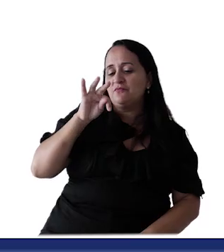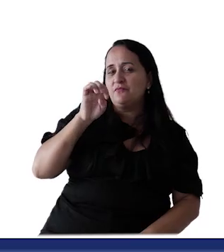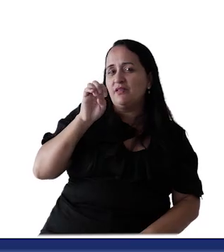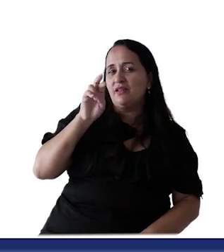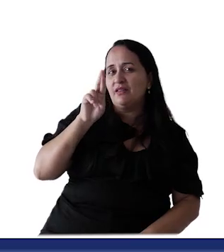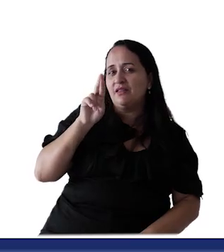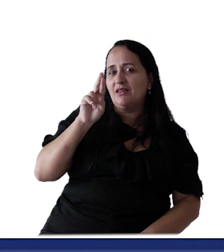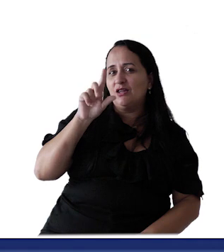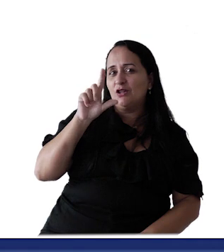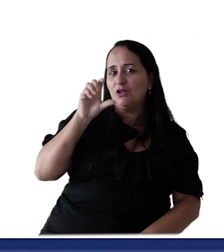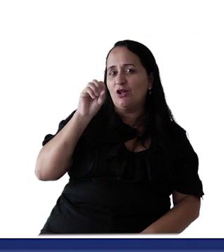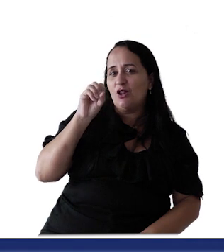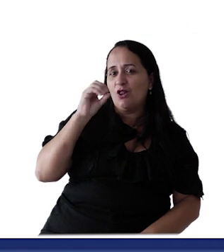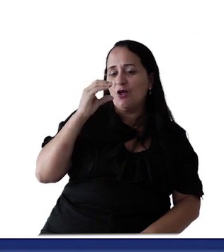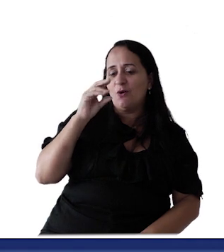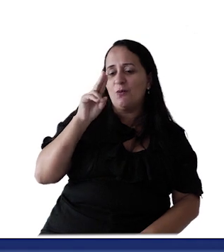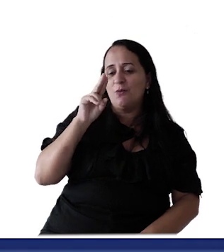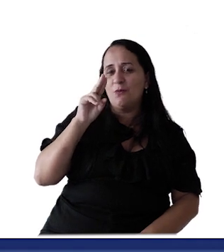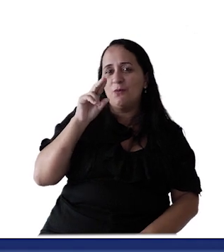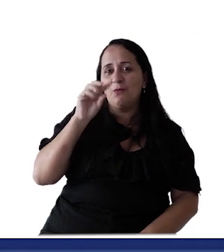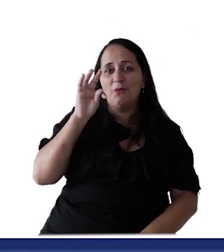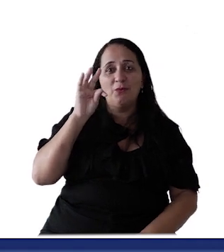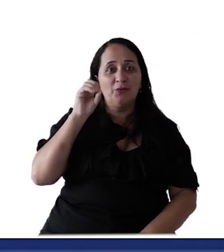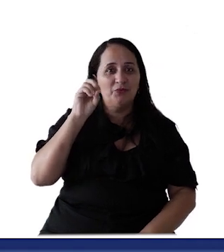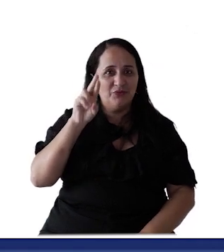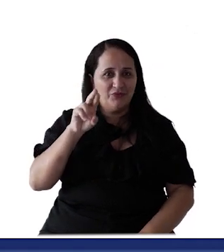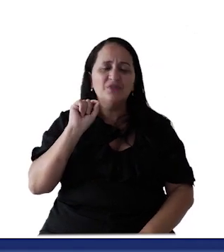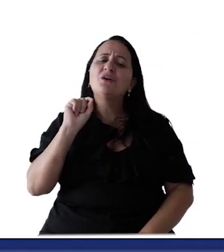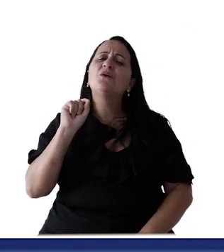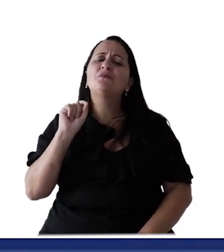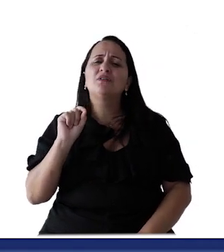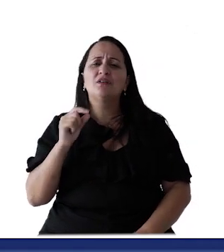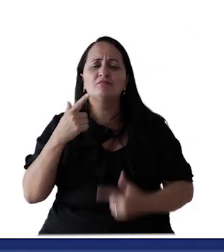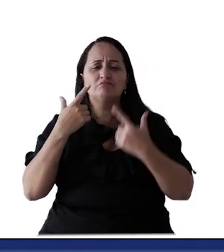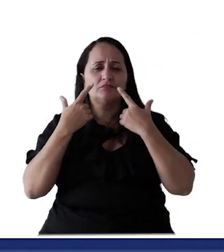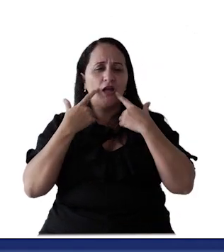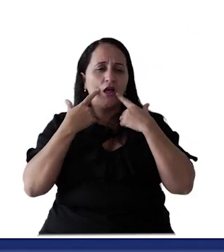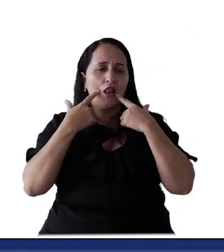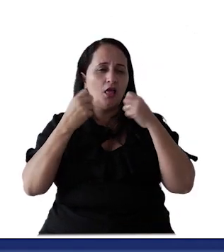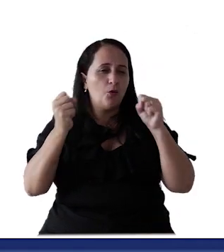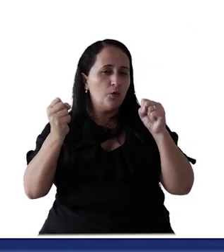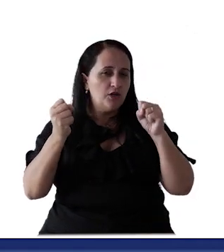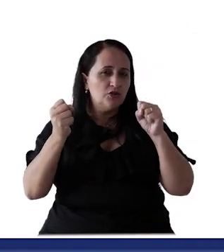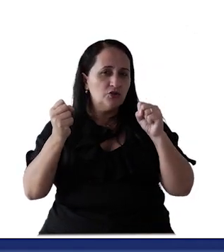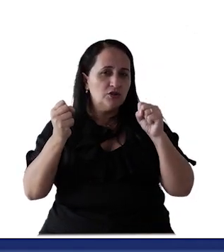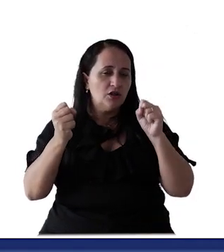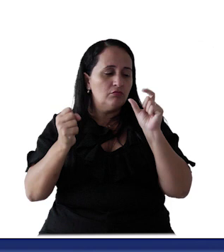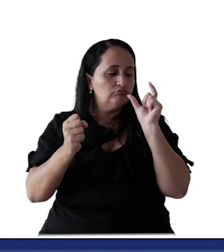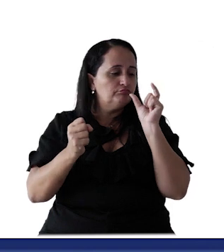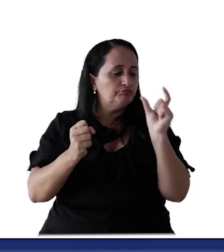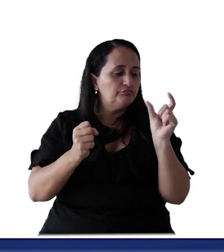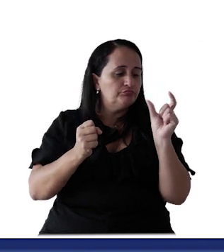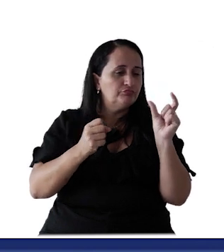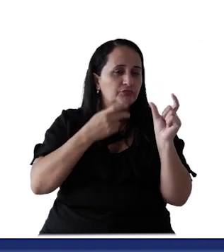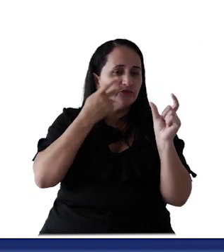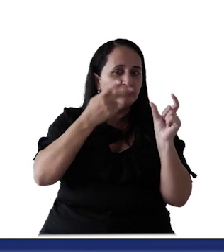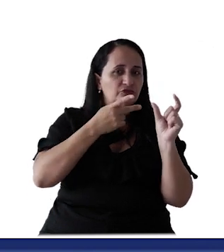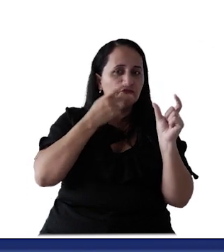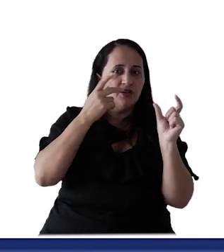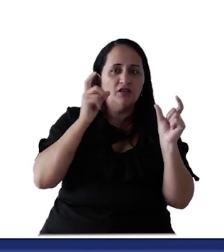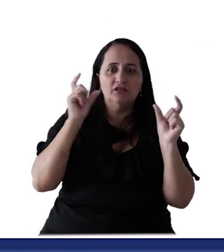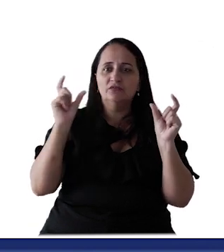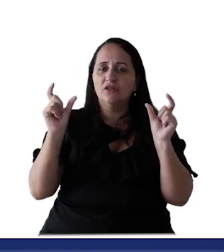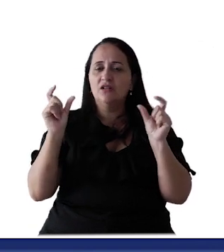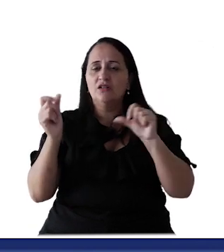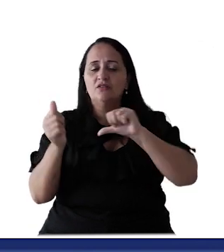bem, as marcas linguísticas, numa situação de comunicação, as posições de fala vão se